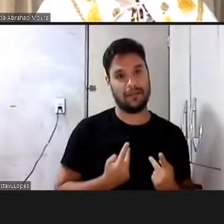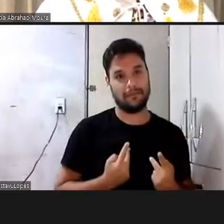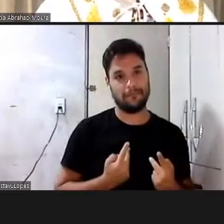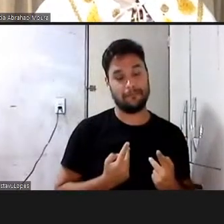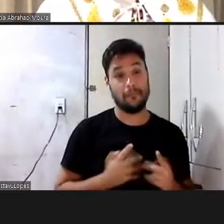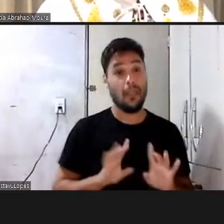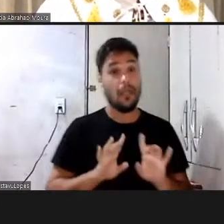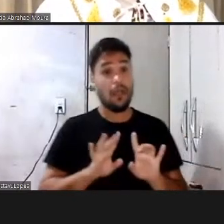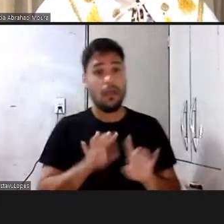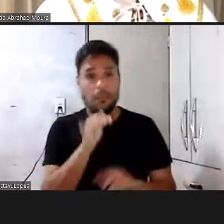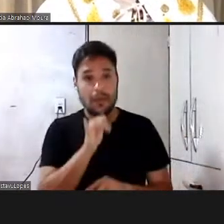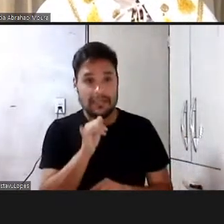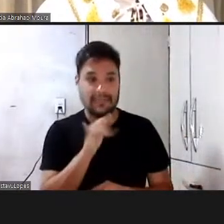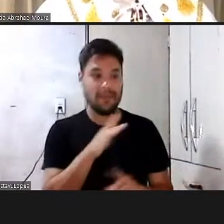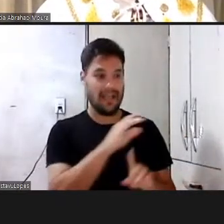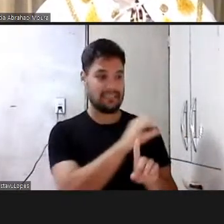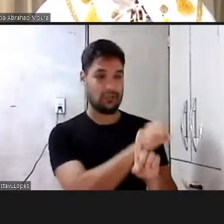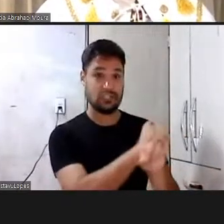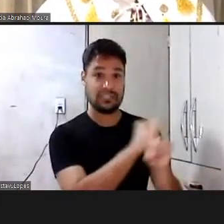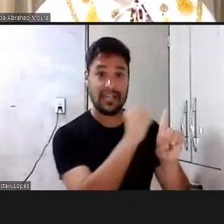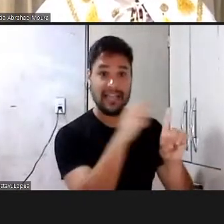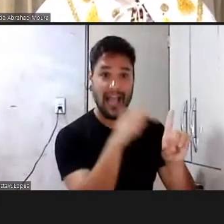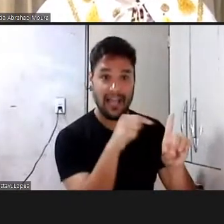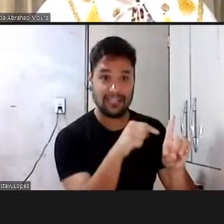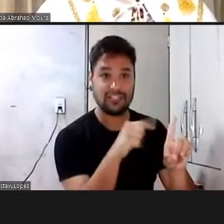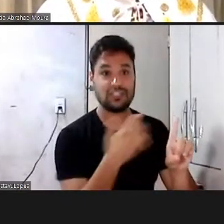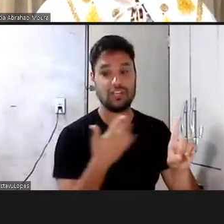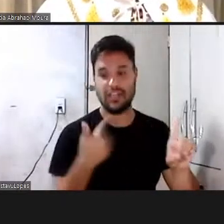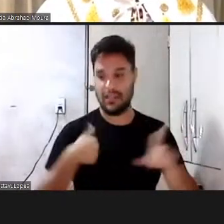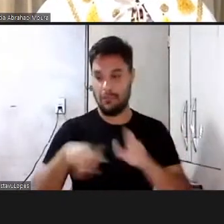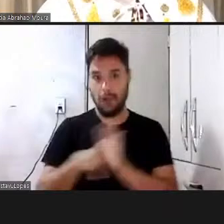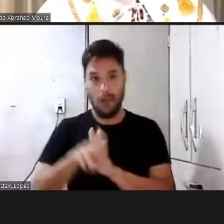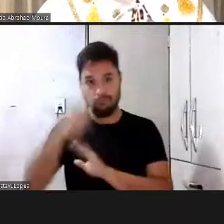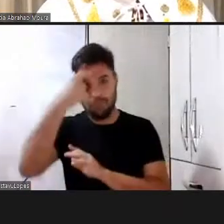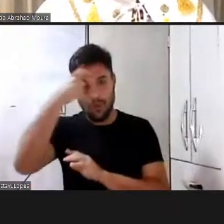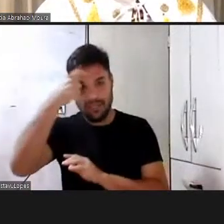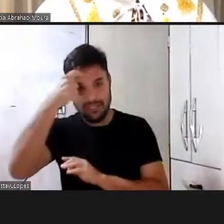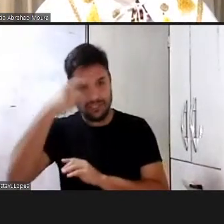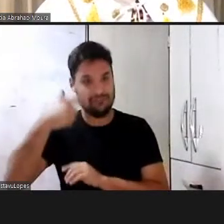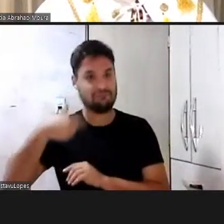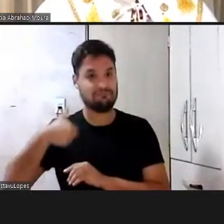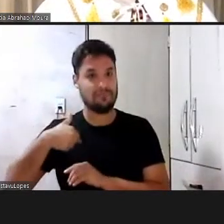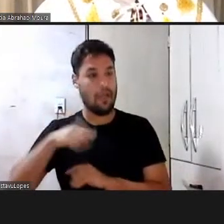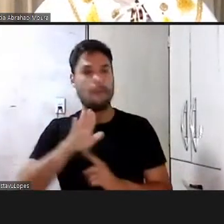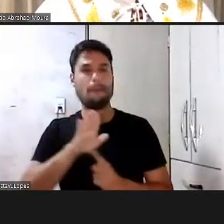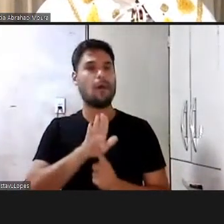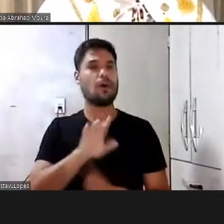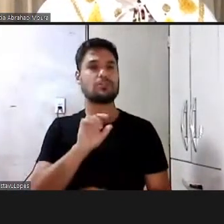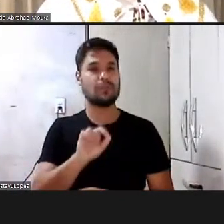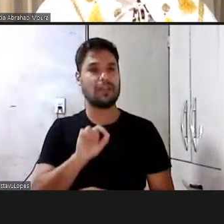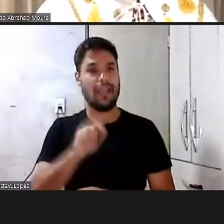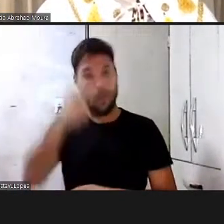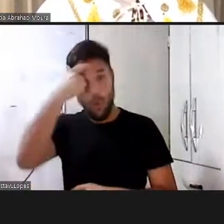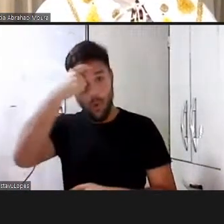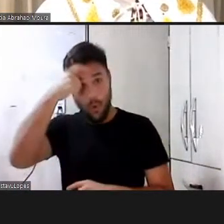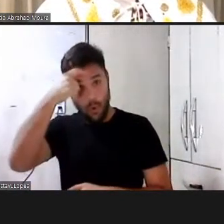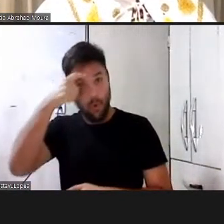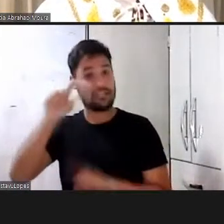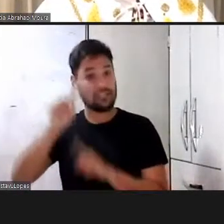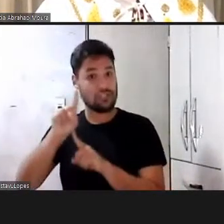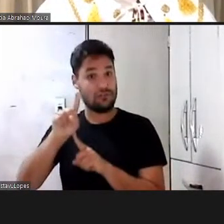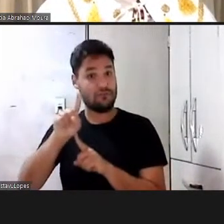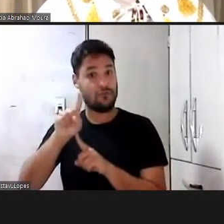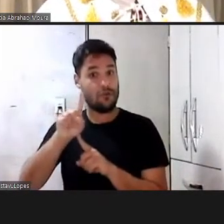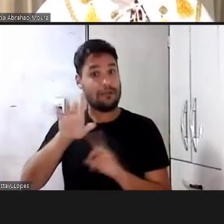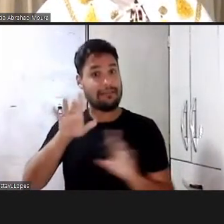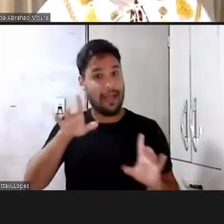escolha da função social, mas não da função cognitiva, indica a precedência da função cognitiva em relação às funções